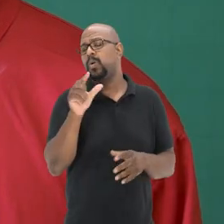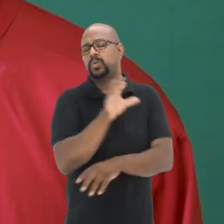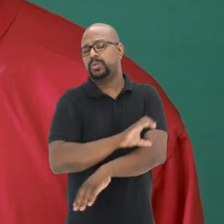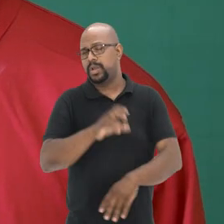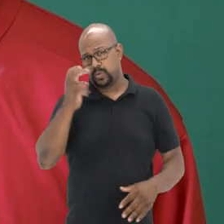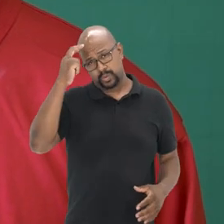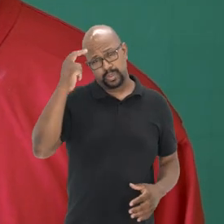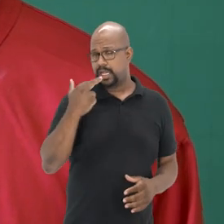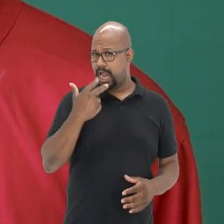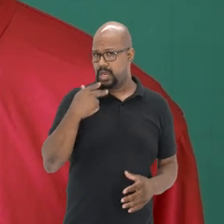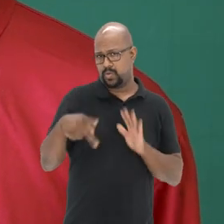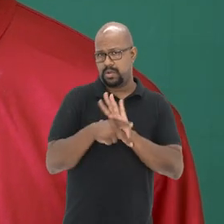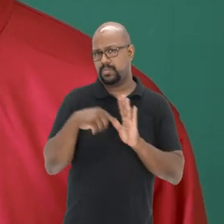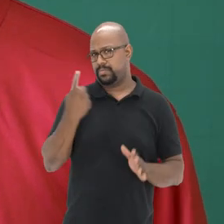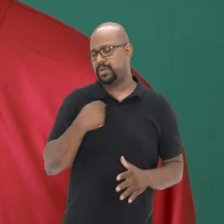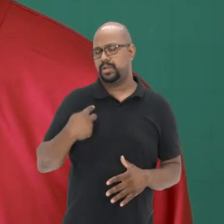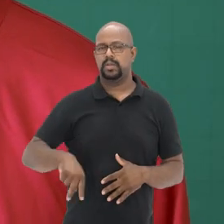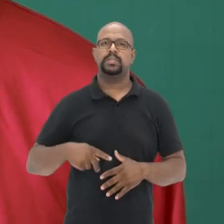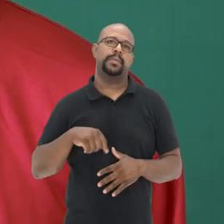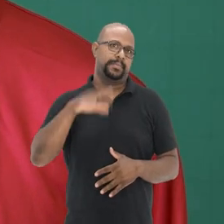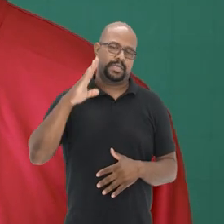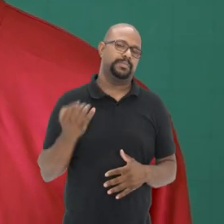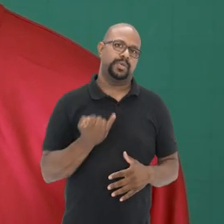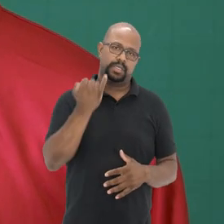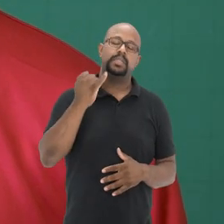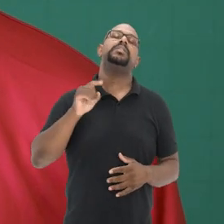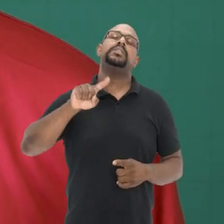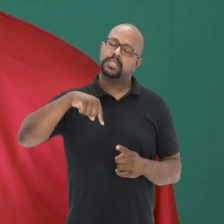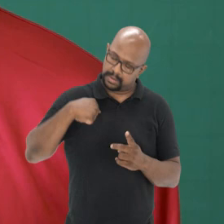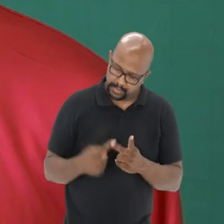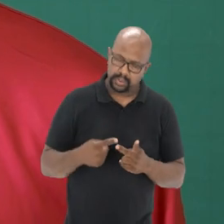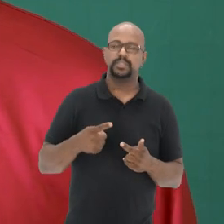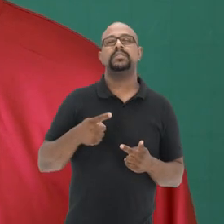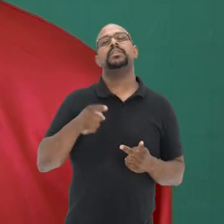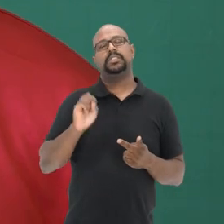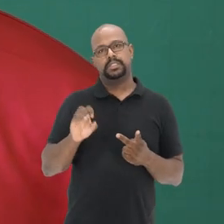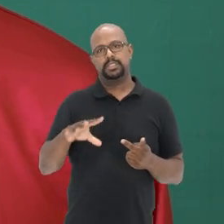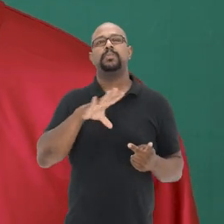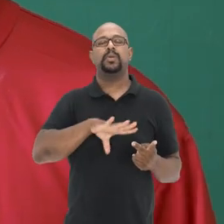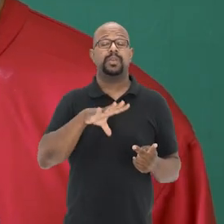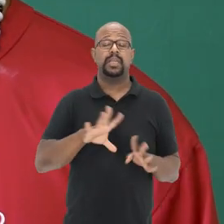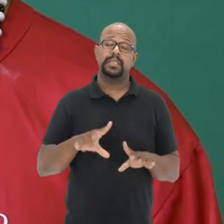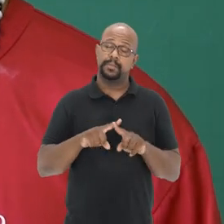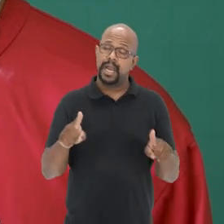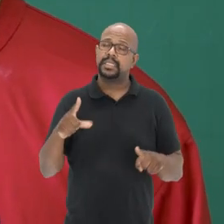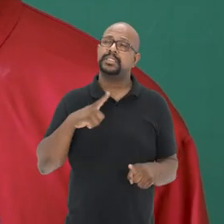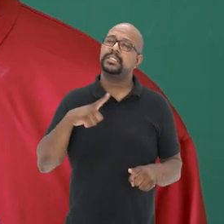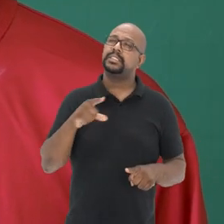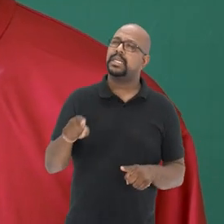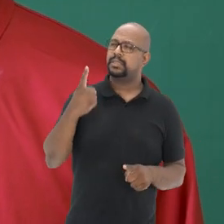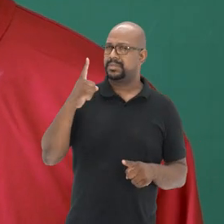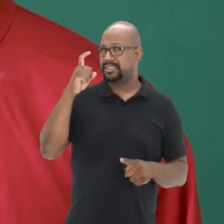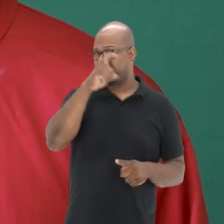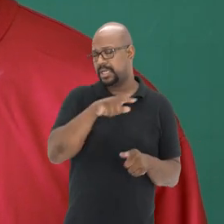falando da cultura, né, da língua materna, porque isso é mais importante, né, depois passar para o português. Mas aí a gente